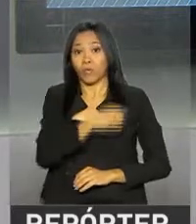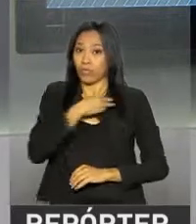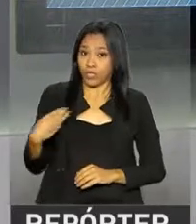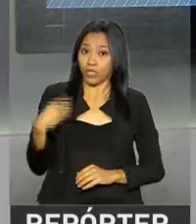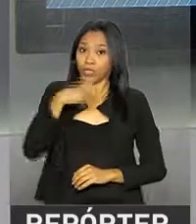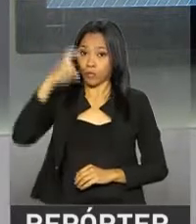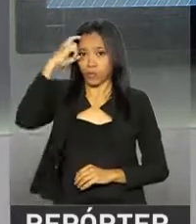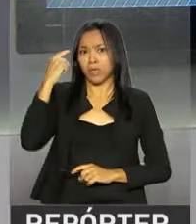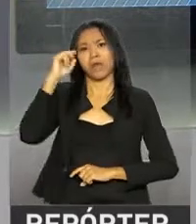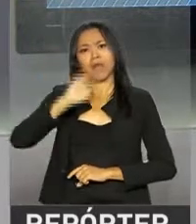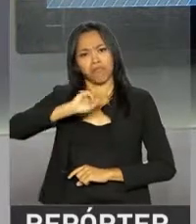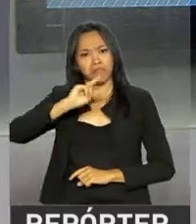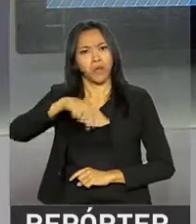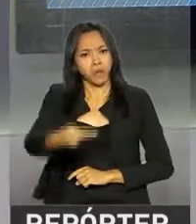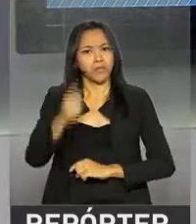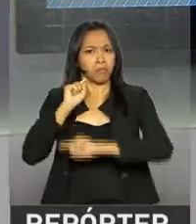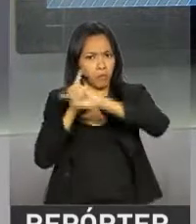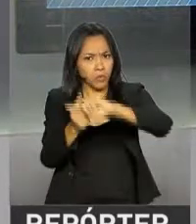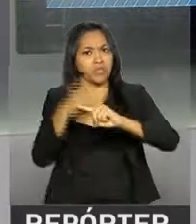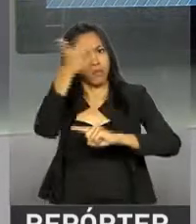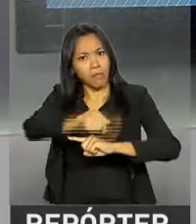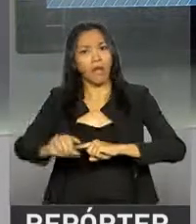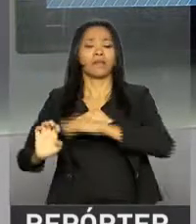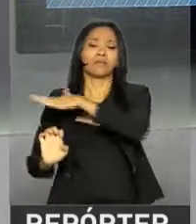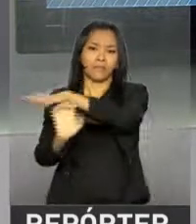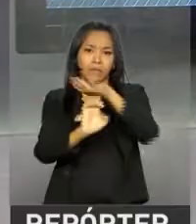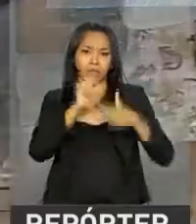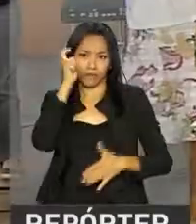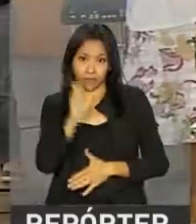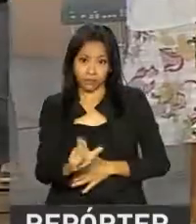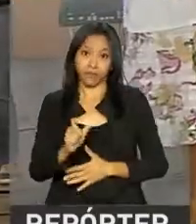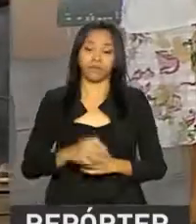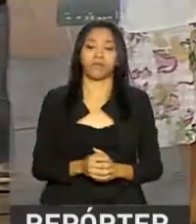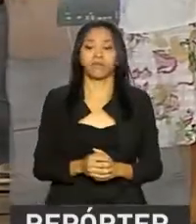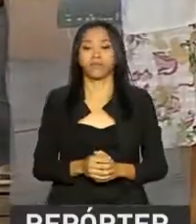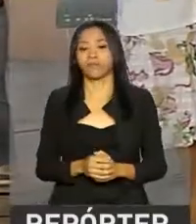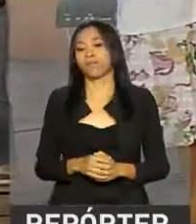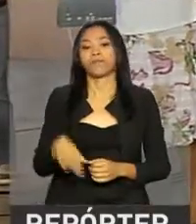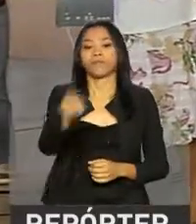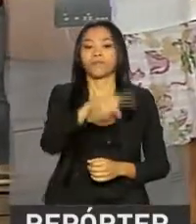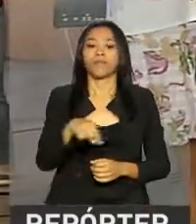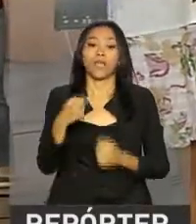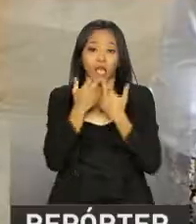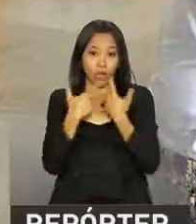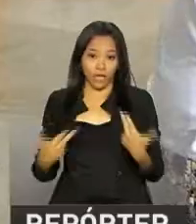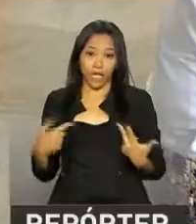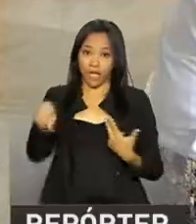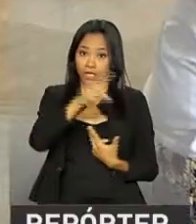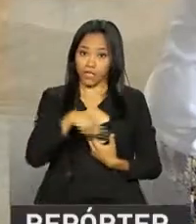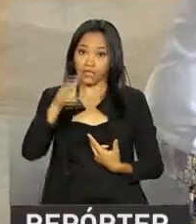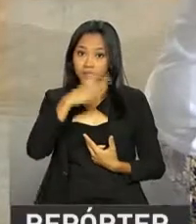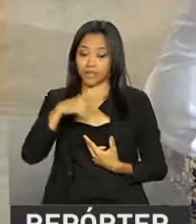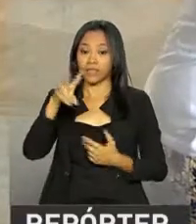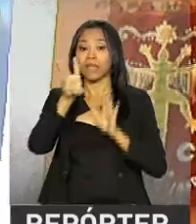e mais empresas vem patrocinando a arte pelo país uma das novidades da lei rouanet foi o reajuste